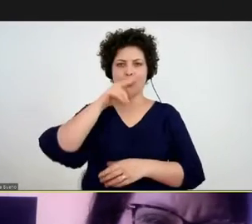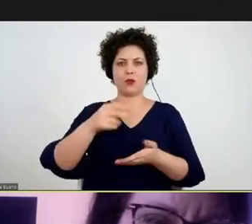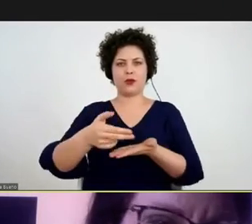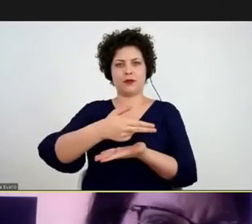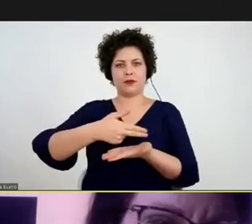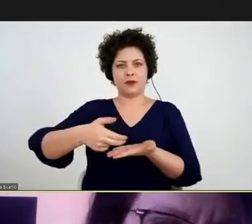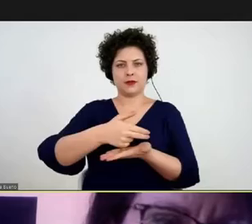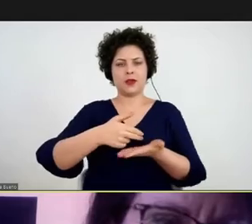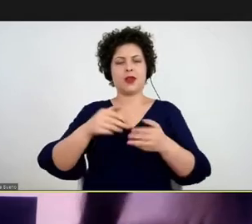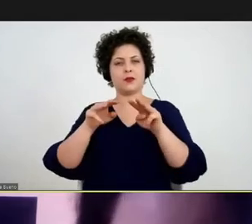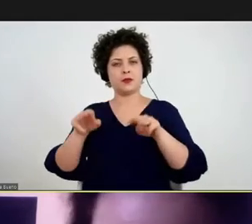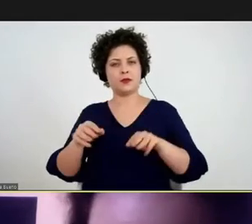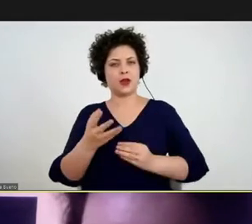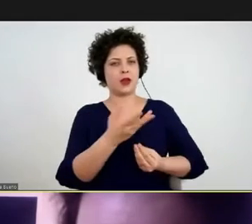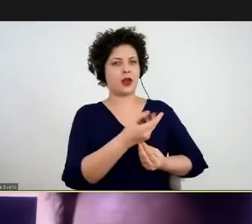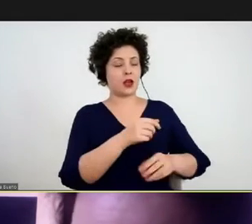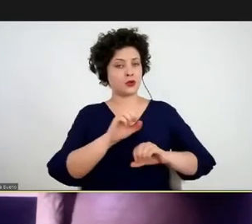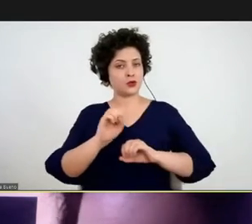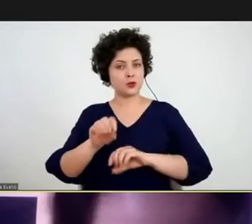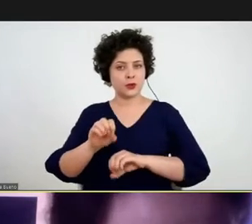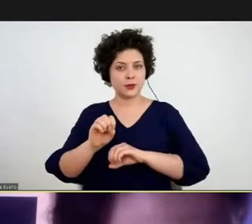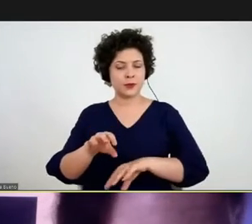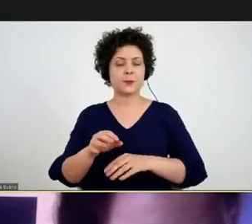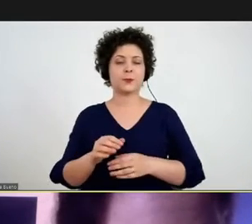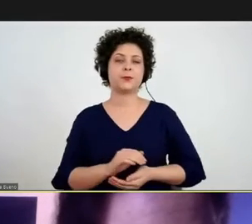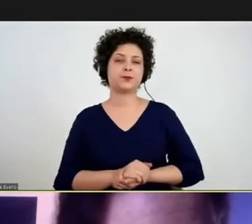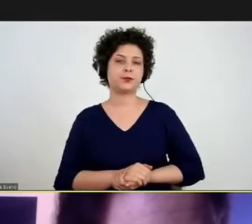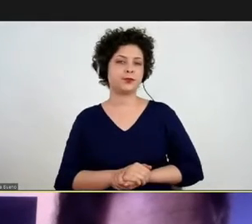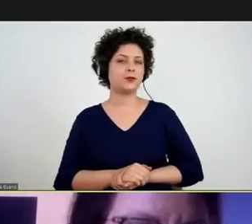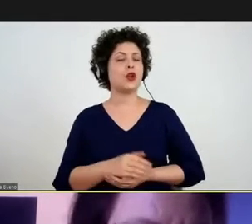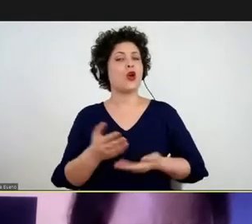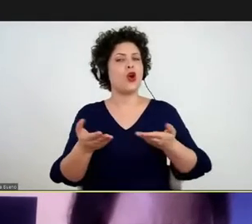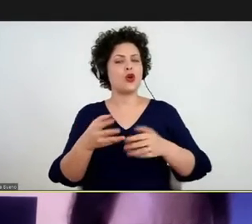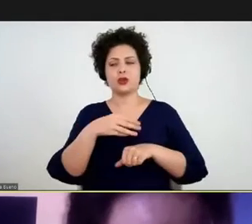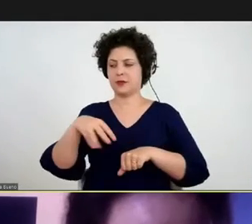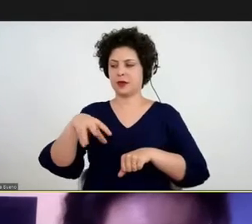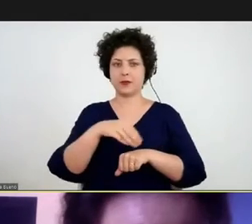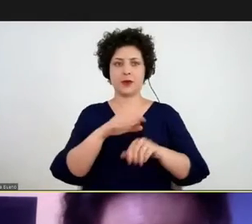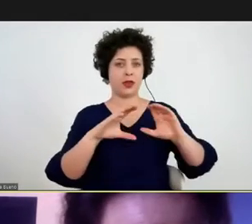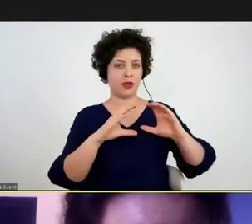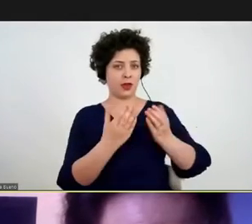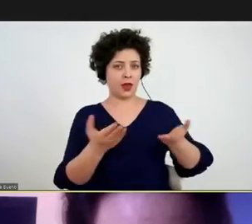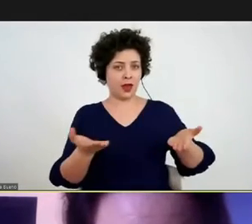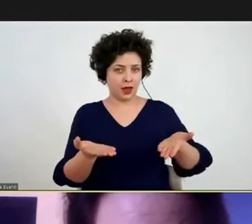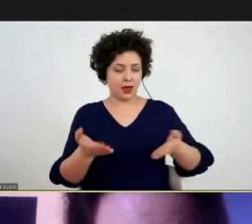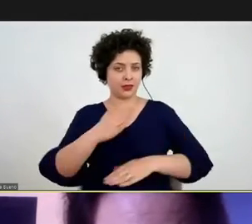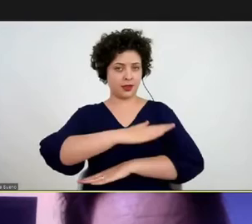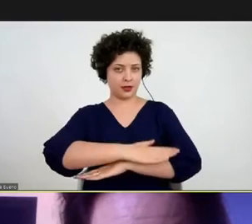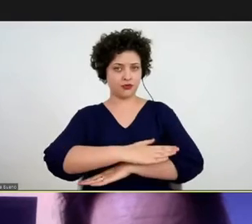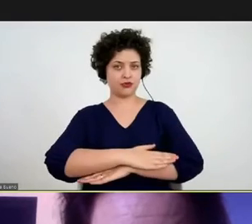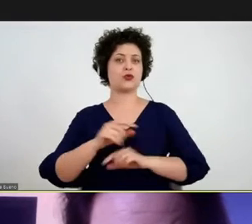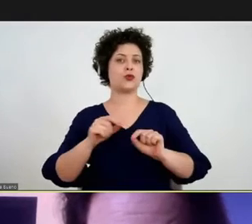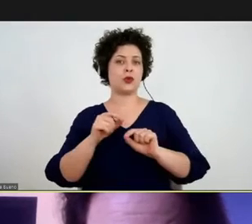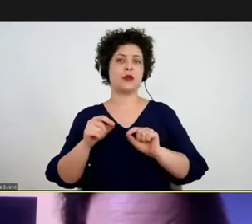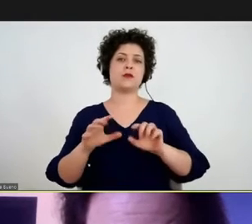e sobre arte e educação. E eu vou mediar essa conferência da tarde, lembrando que nós somos acompanhados